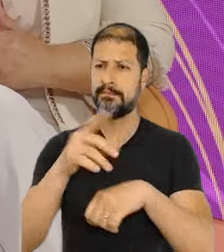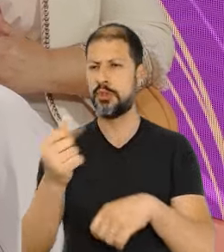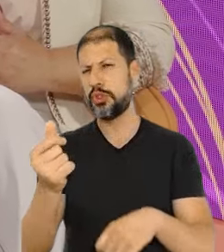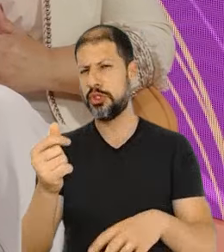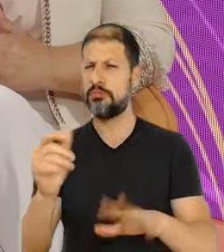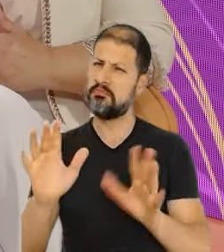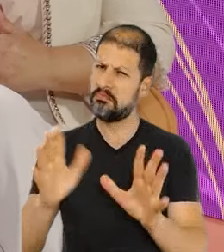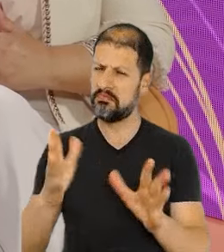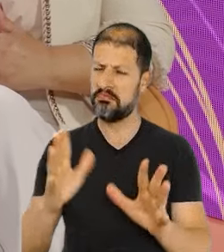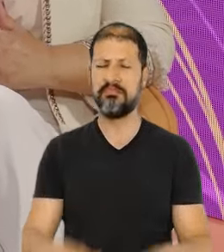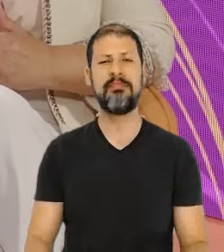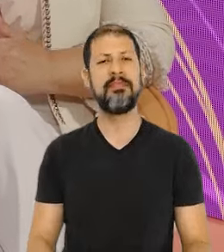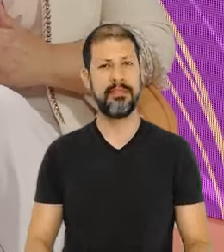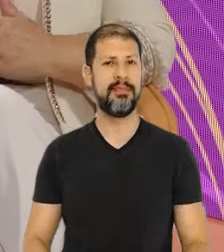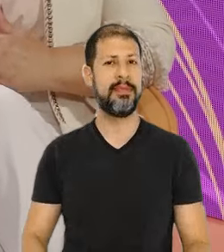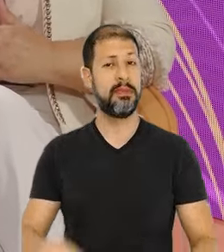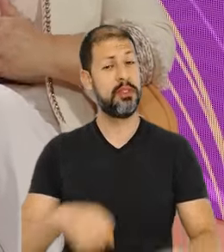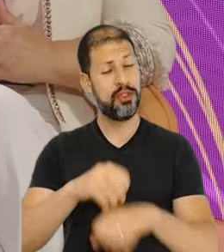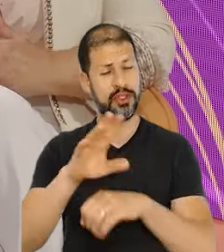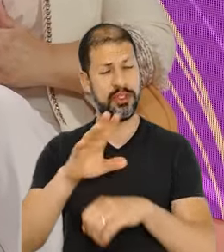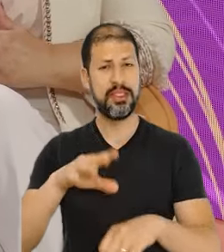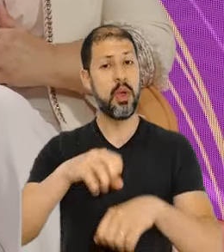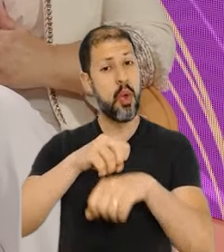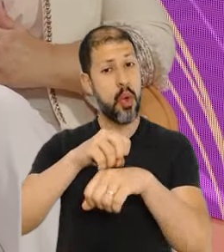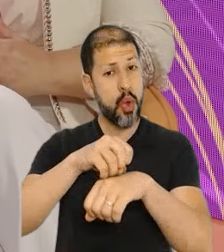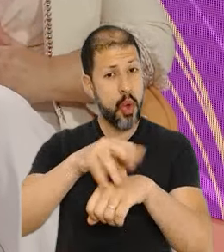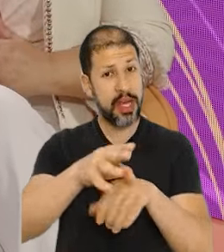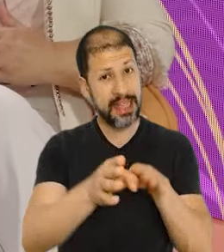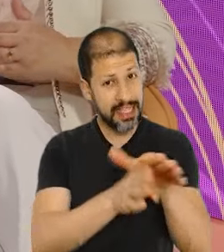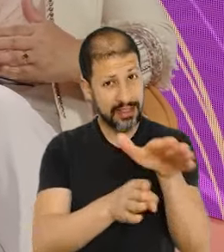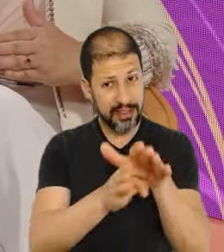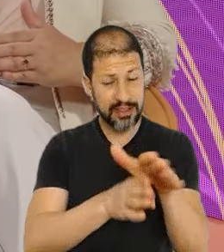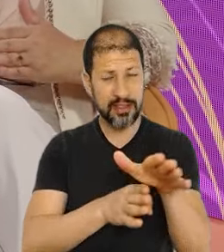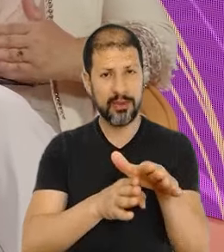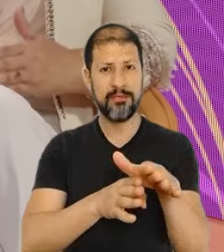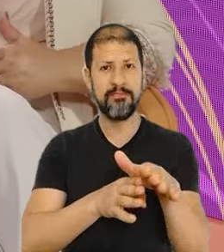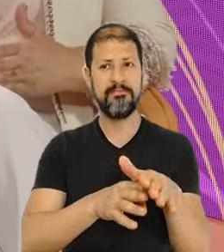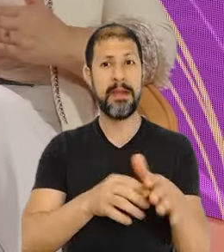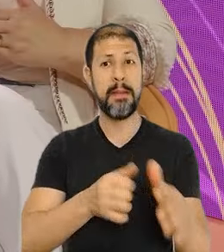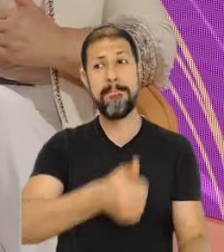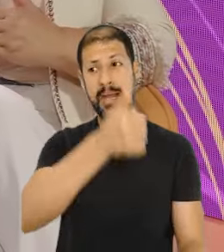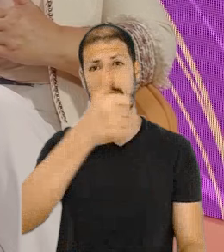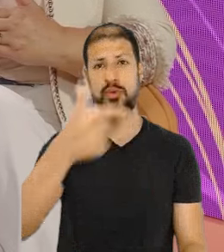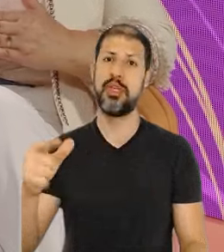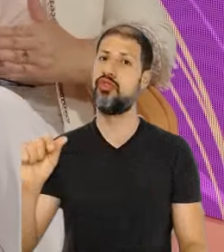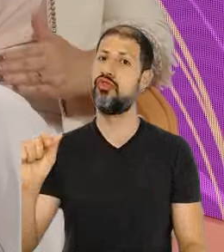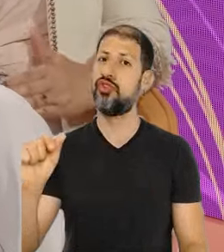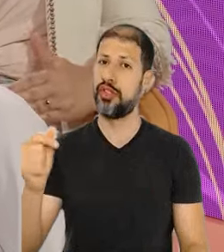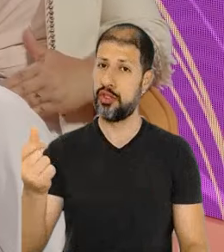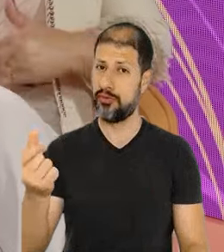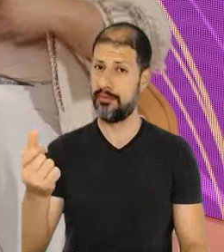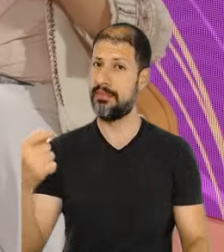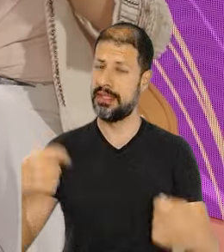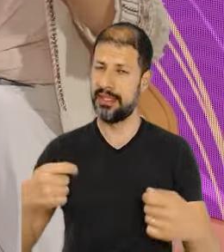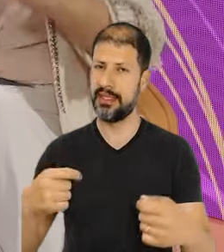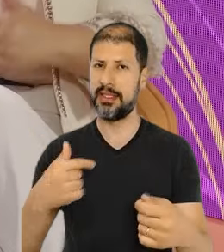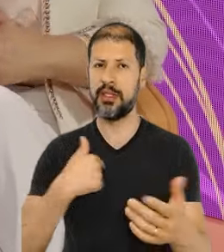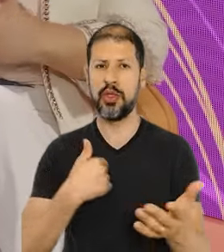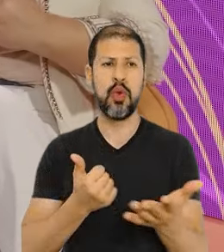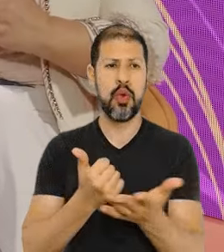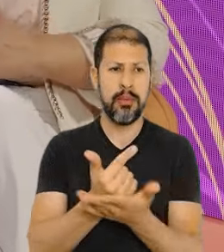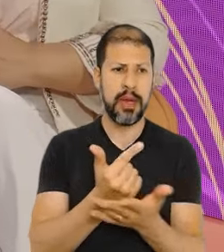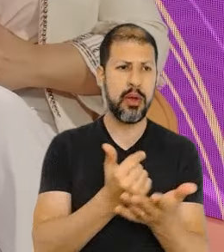dinheiro tá é uma dica que eu dei mais de orientação do que de dinheiro verdade porque foi com uma compra que eu fui fazendo as